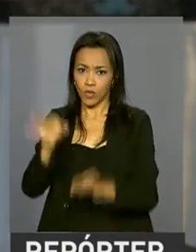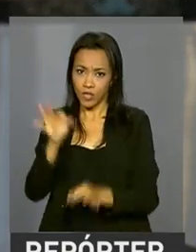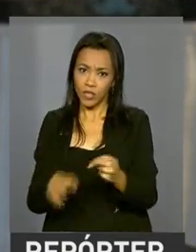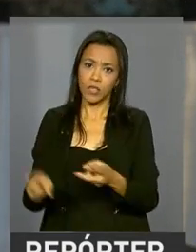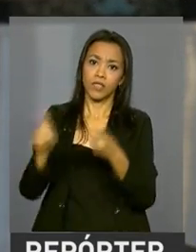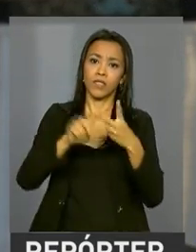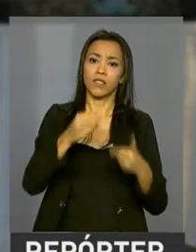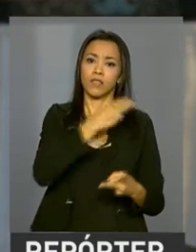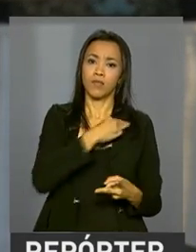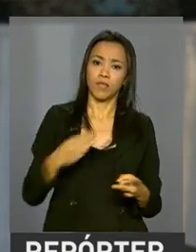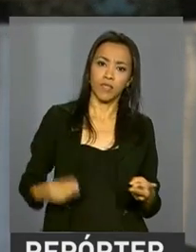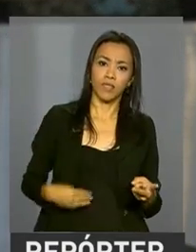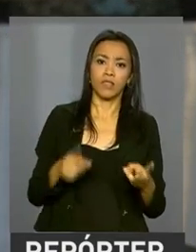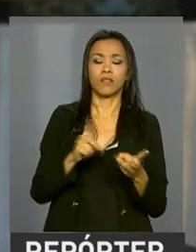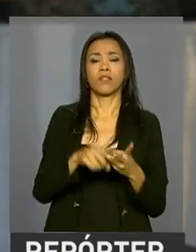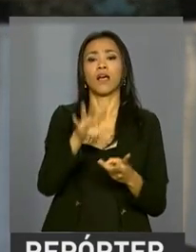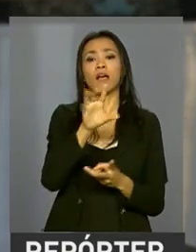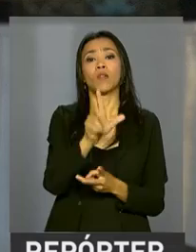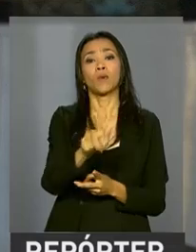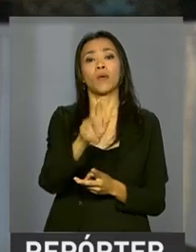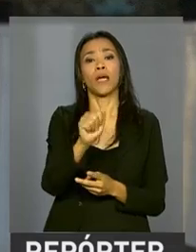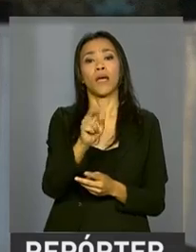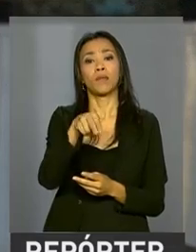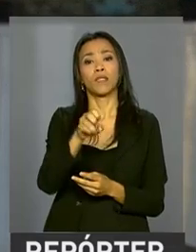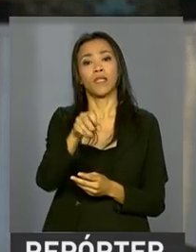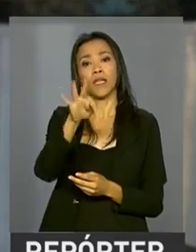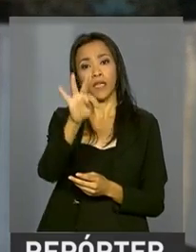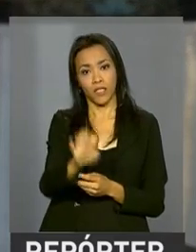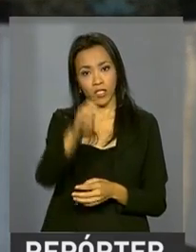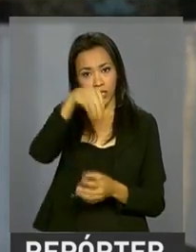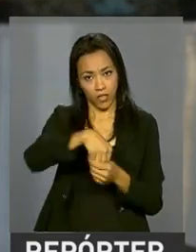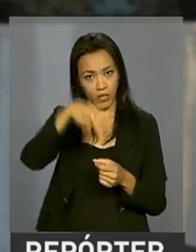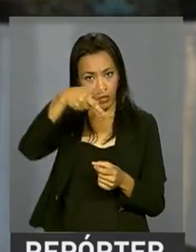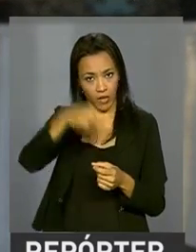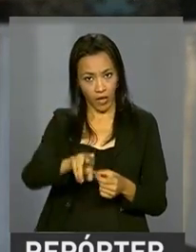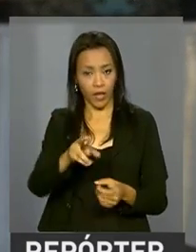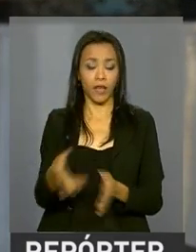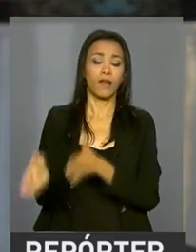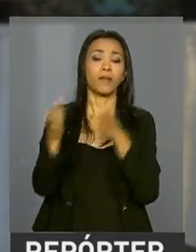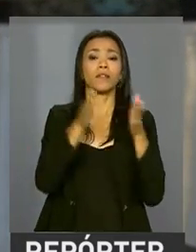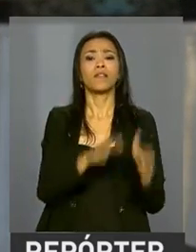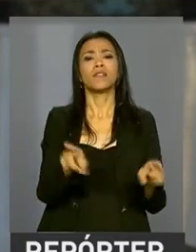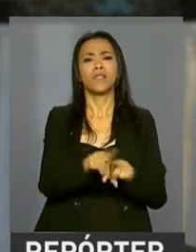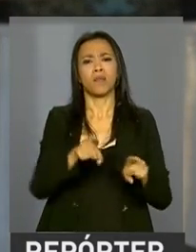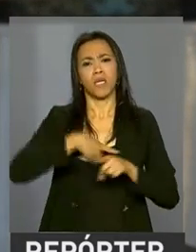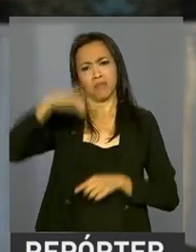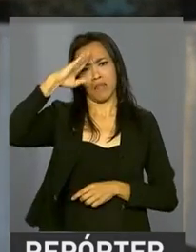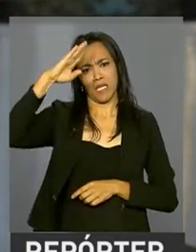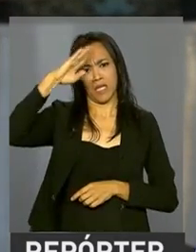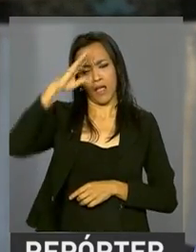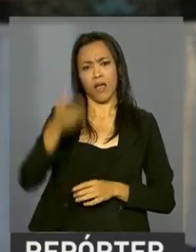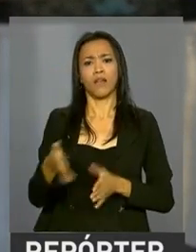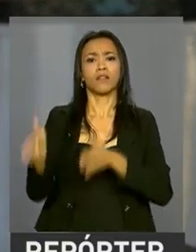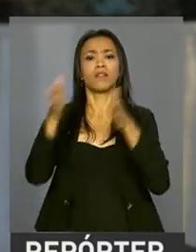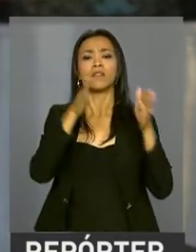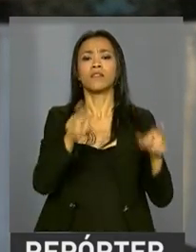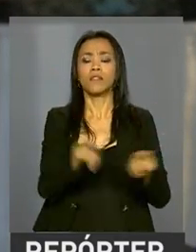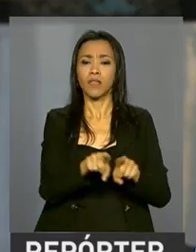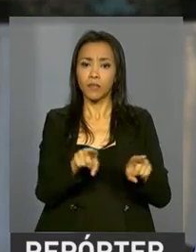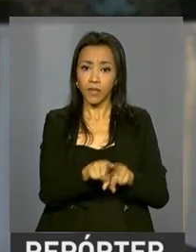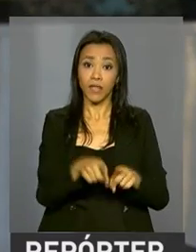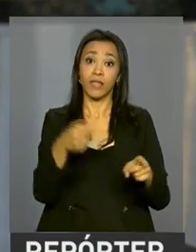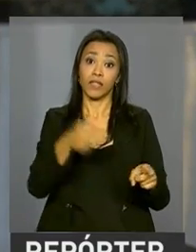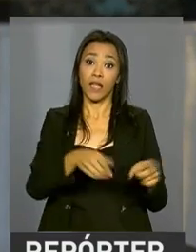Casa Civil, da Defesa, do Gabinete de Segurança Institucional da Presidência, além de comandantes militares e também da Agência Brasileira